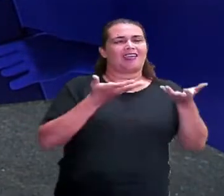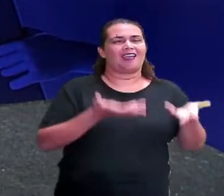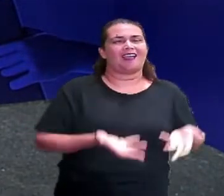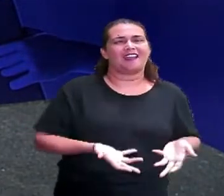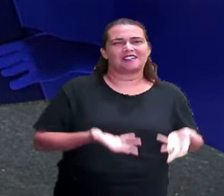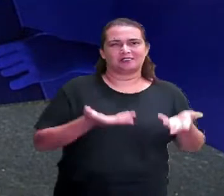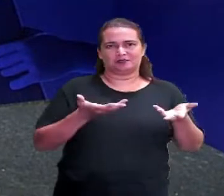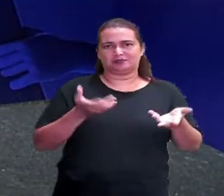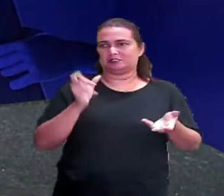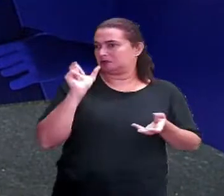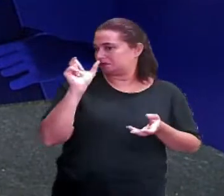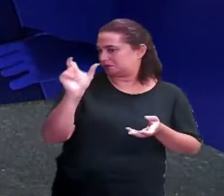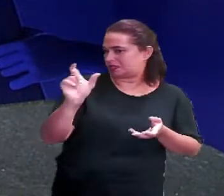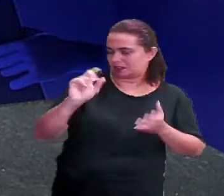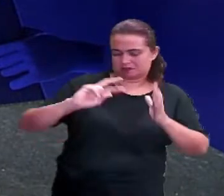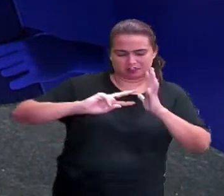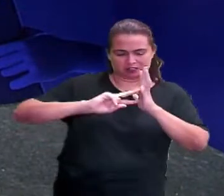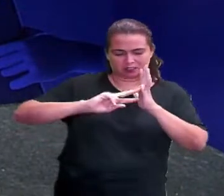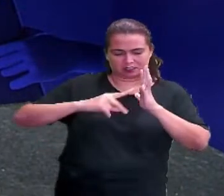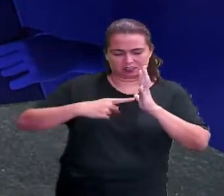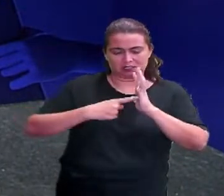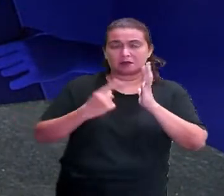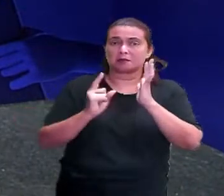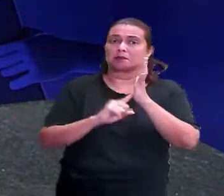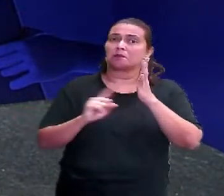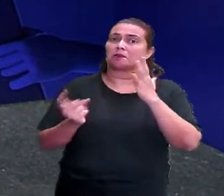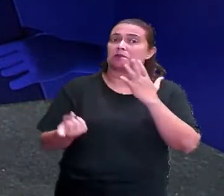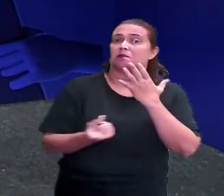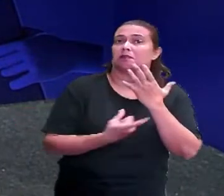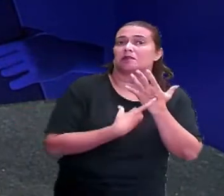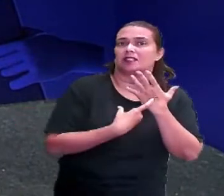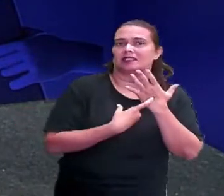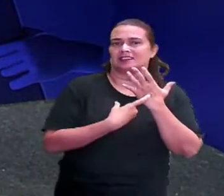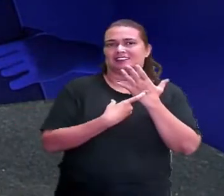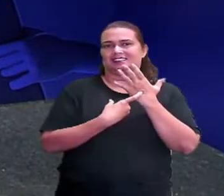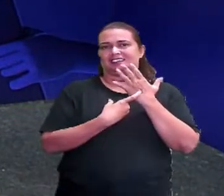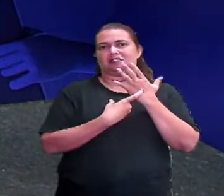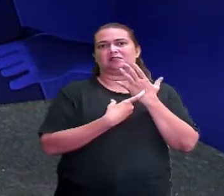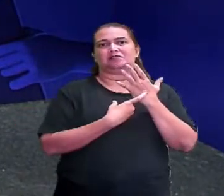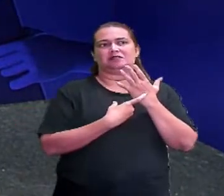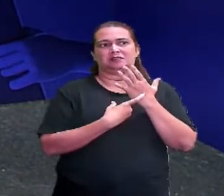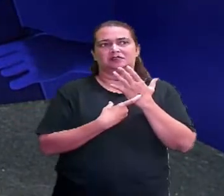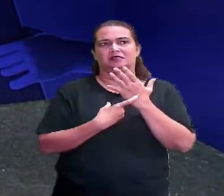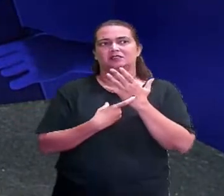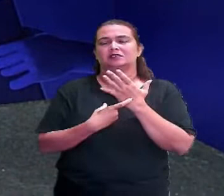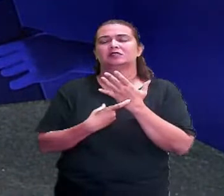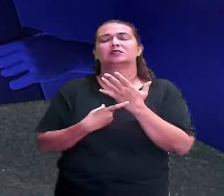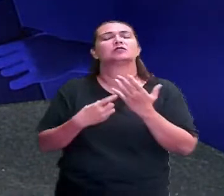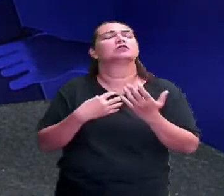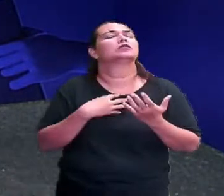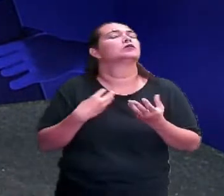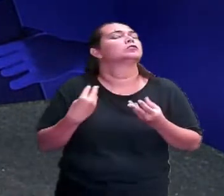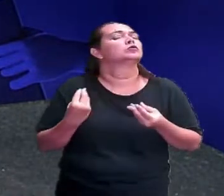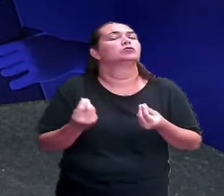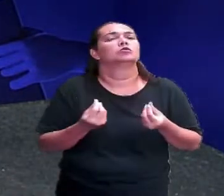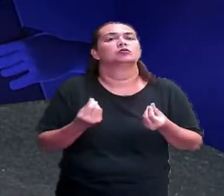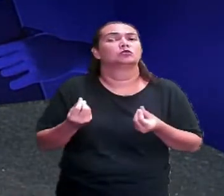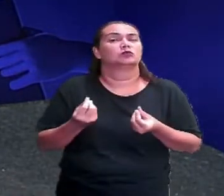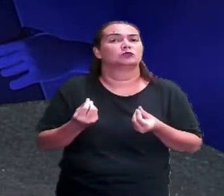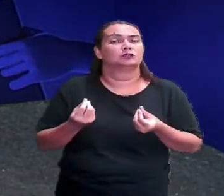as palavras com um sentido metafórico, com um sentido figurado, com uma maneira, um